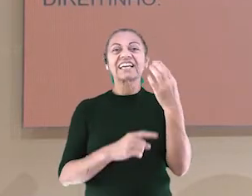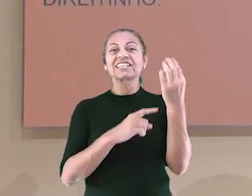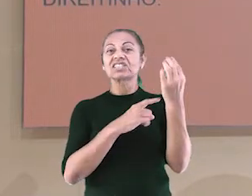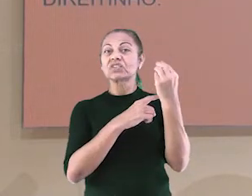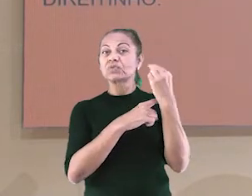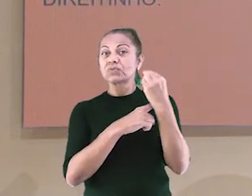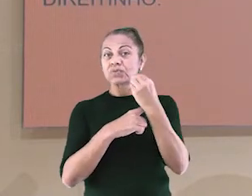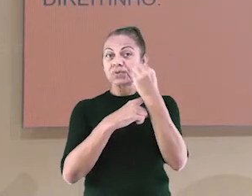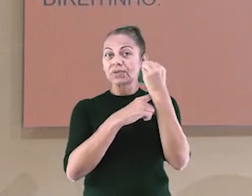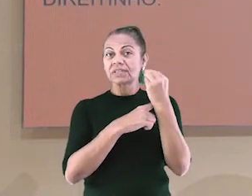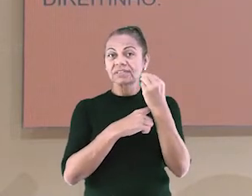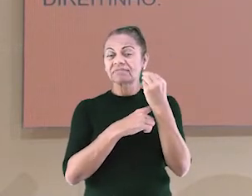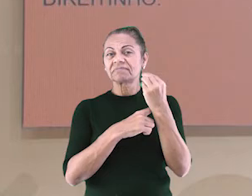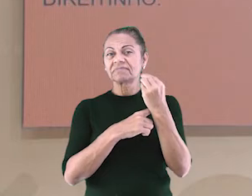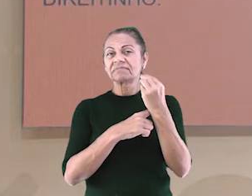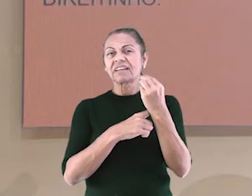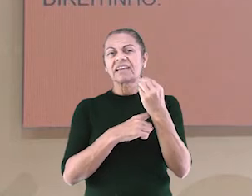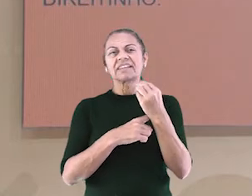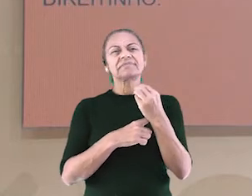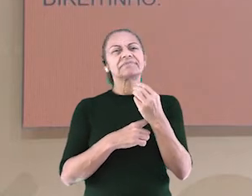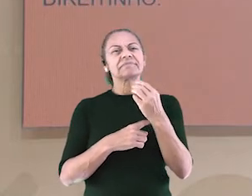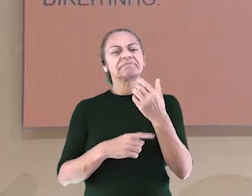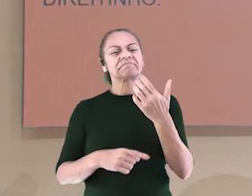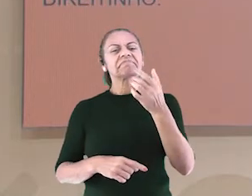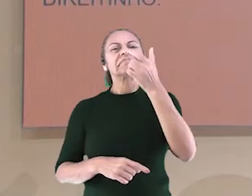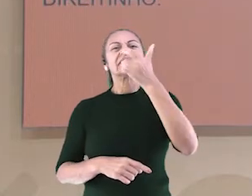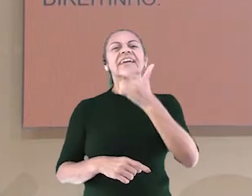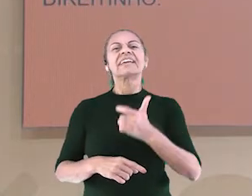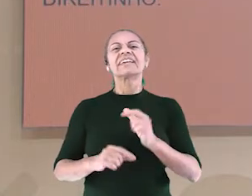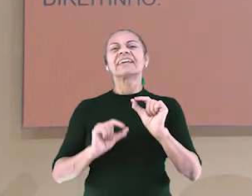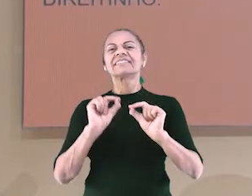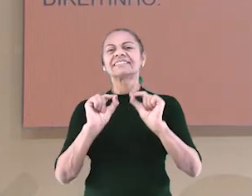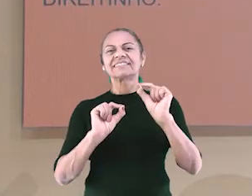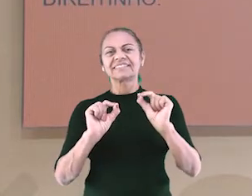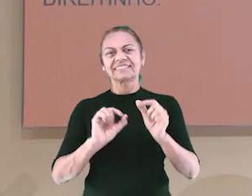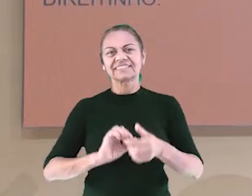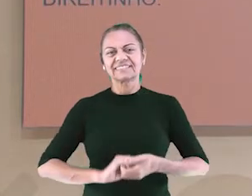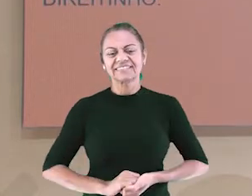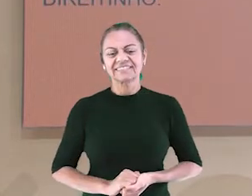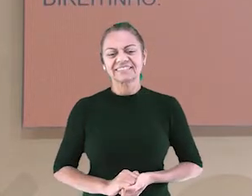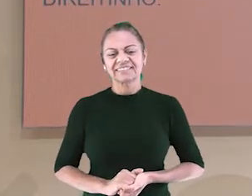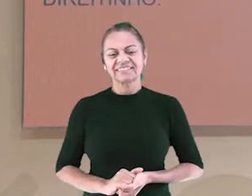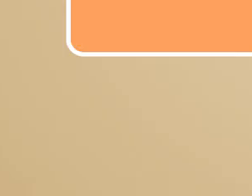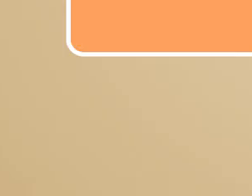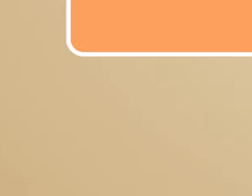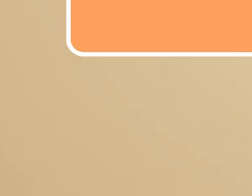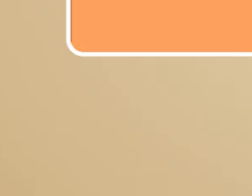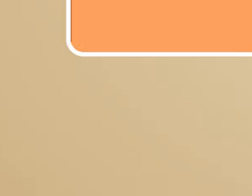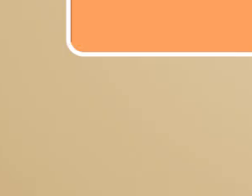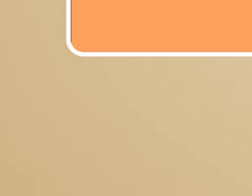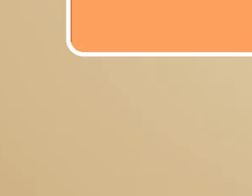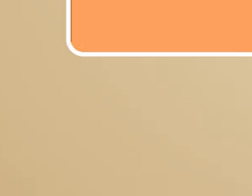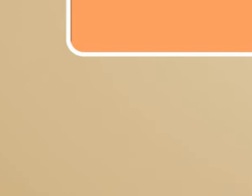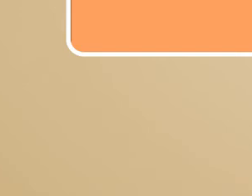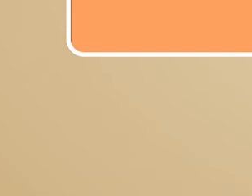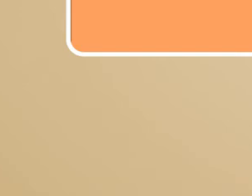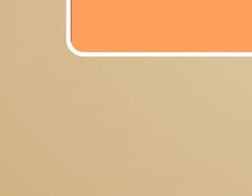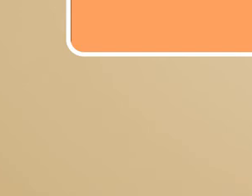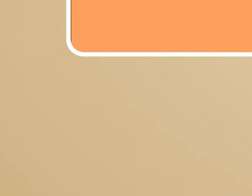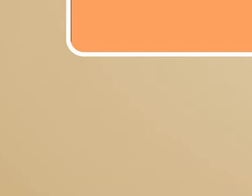Vejo se tem cáries e se você está escovando direitinho. E aí, quem eu sou?